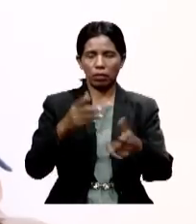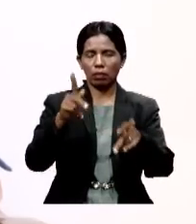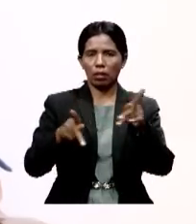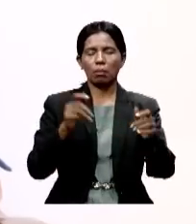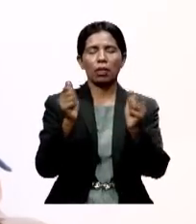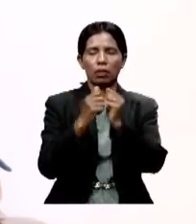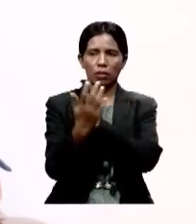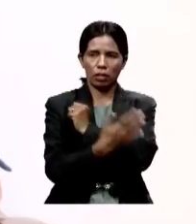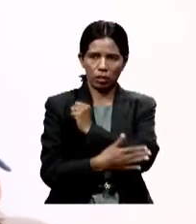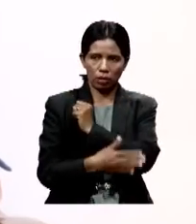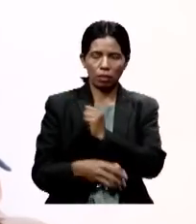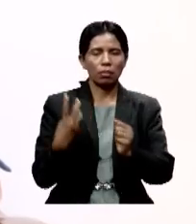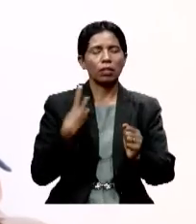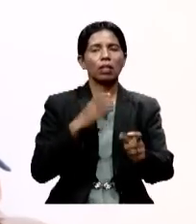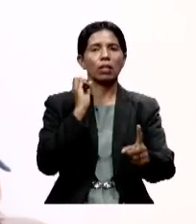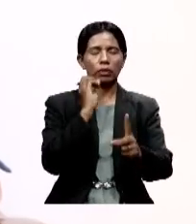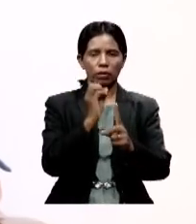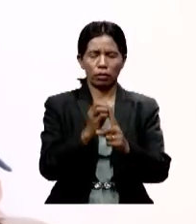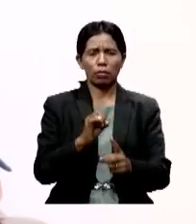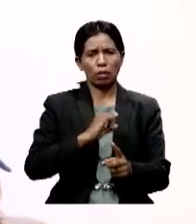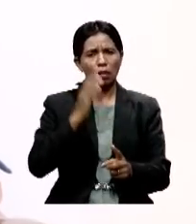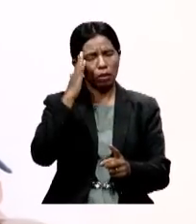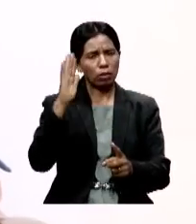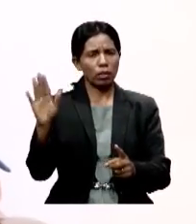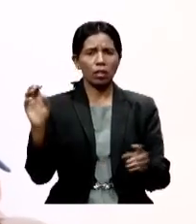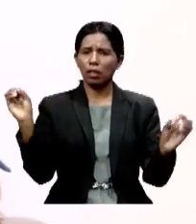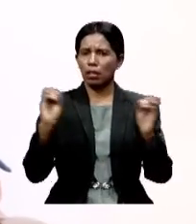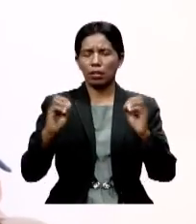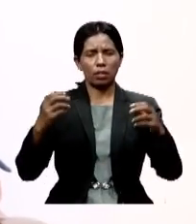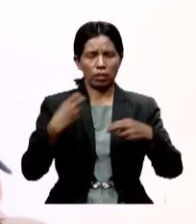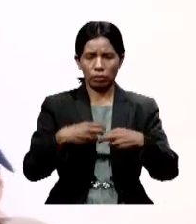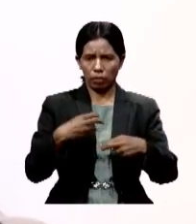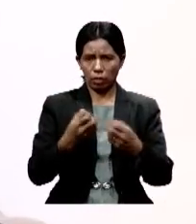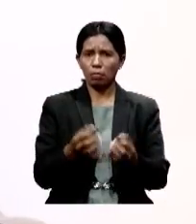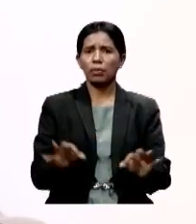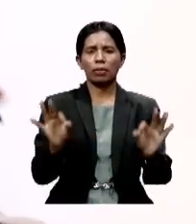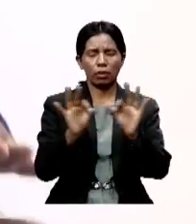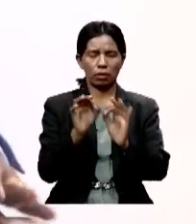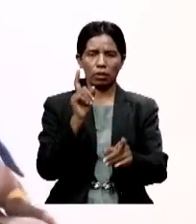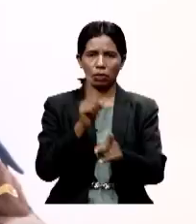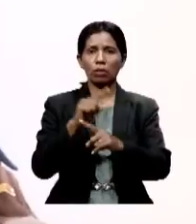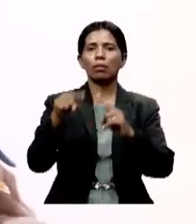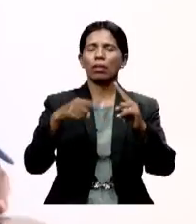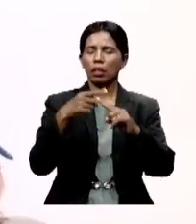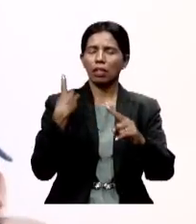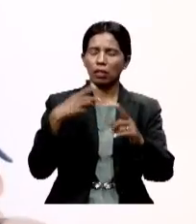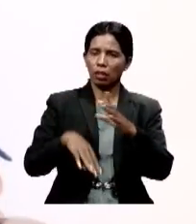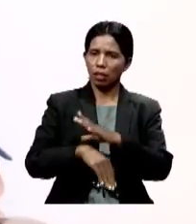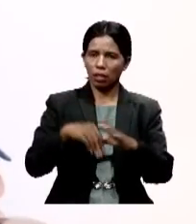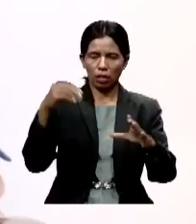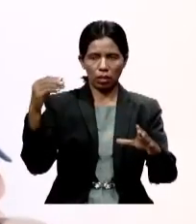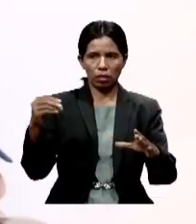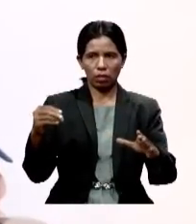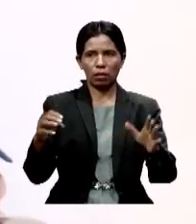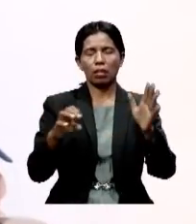nação. Aí não é muito o objetivo. Deve haver não em laia dificuldade. Importante ali, uma que a Bahira está a sair,